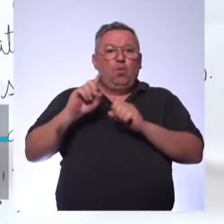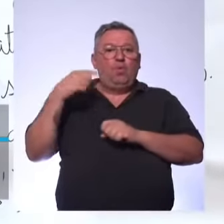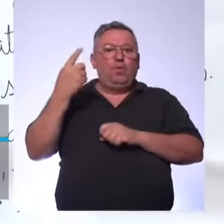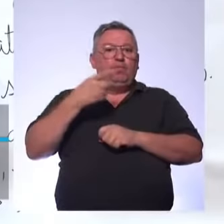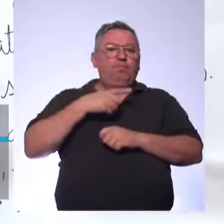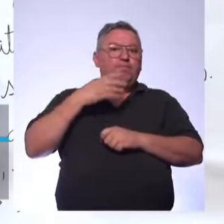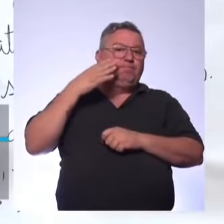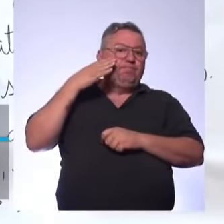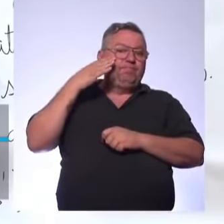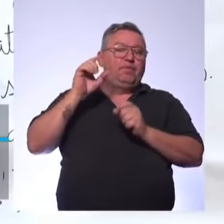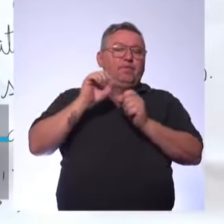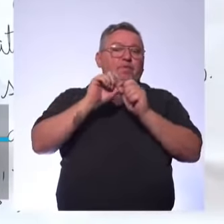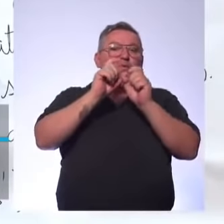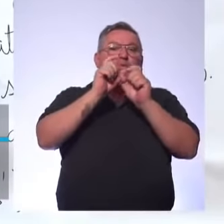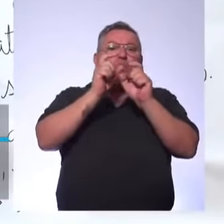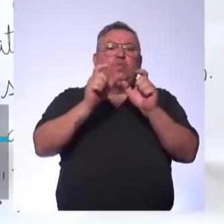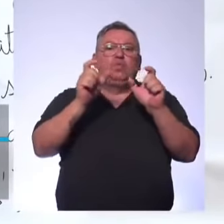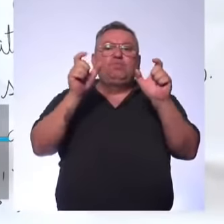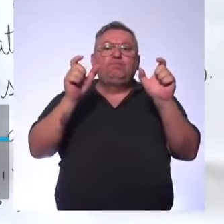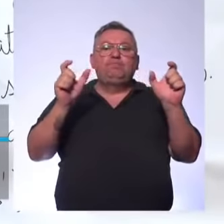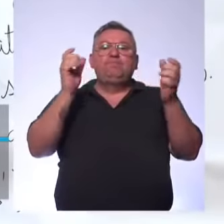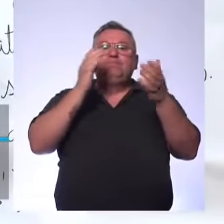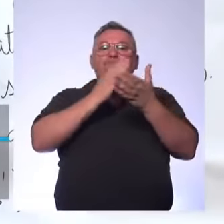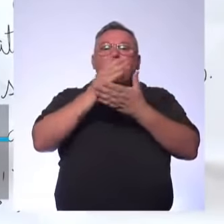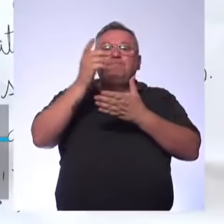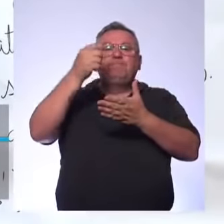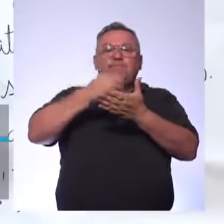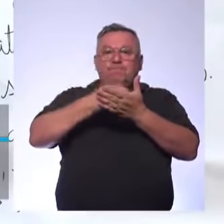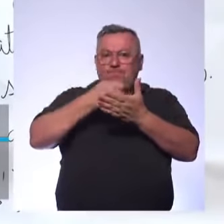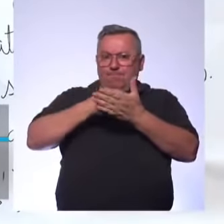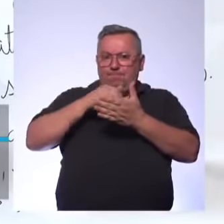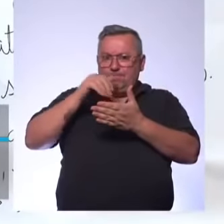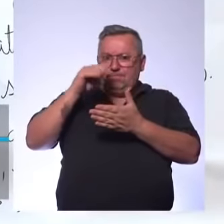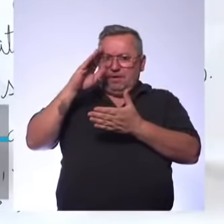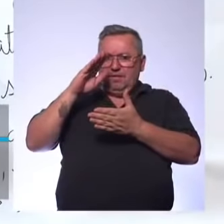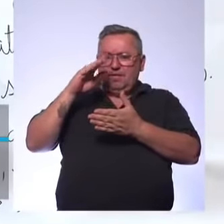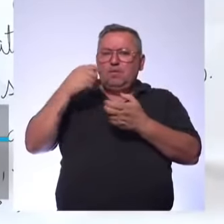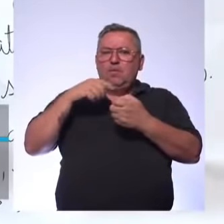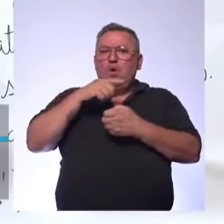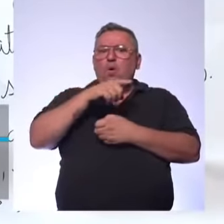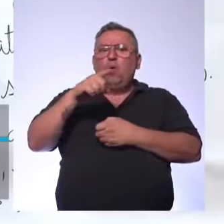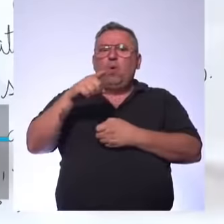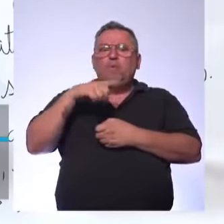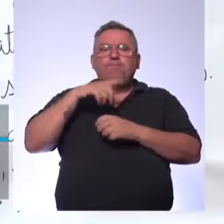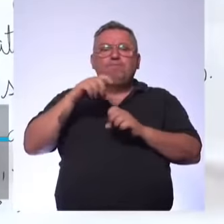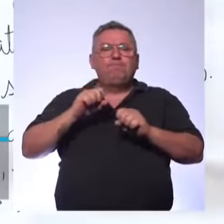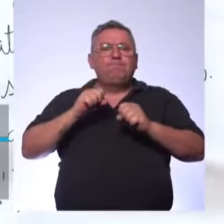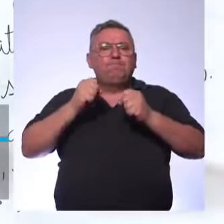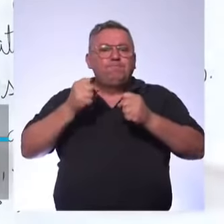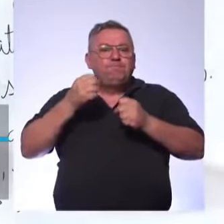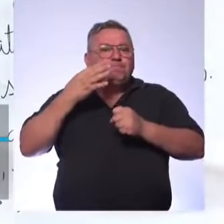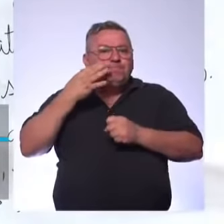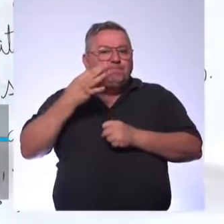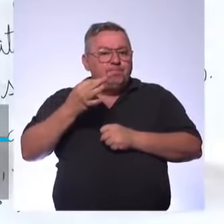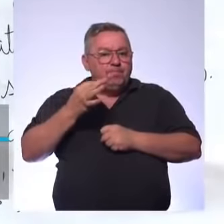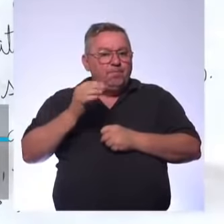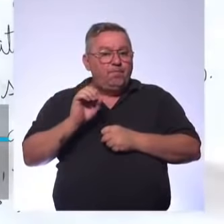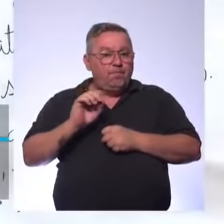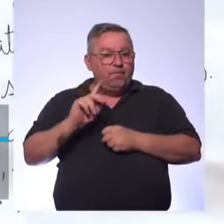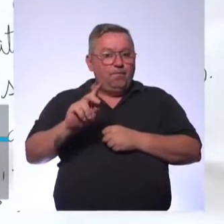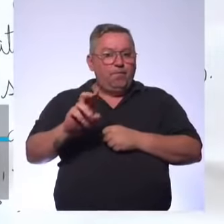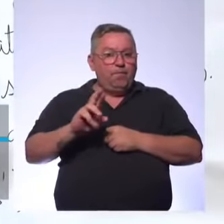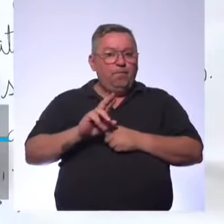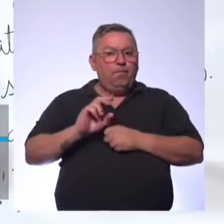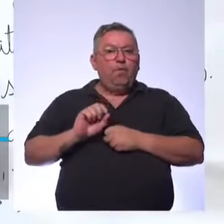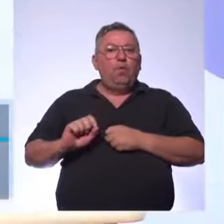sabe que você criou um vocabulário e começa a exigir um pouquinho mais. Então, vai precisar o quê de você? Um pouco mais de atenção, ok? O que, que eles